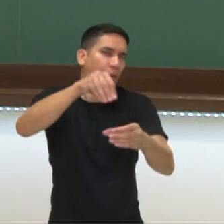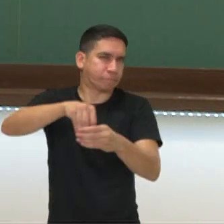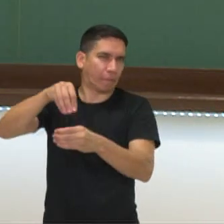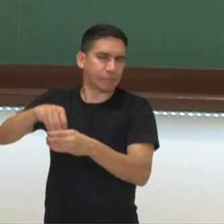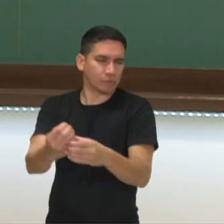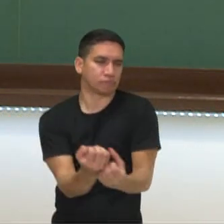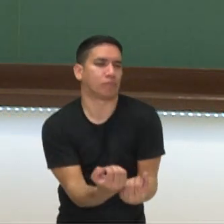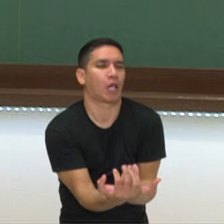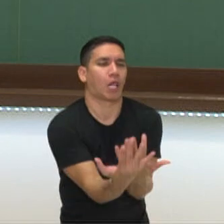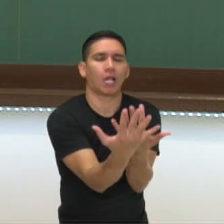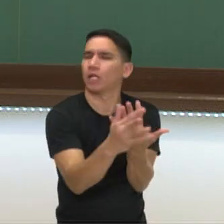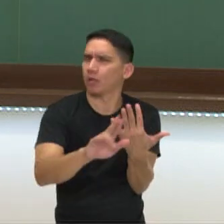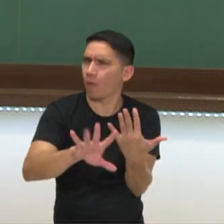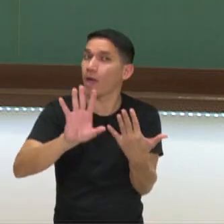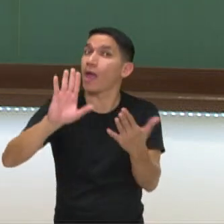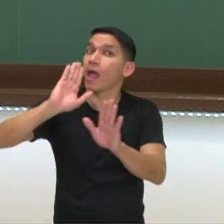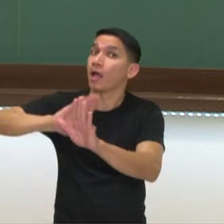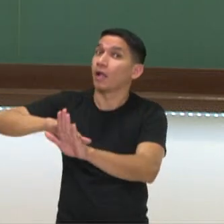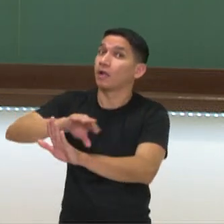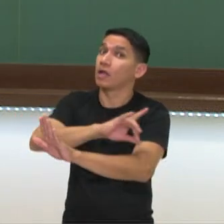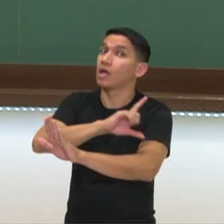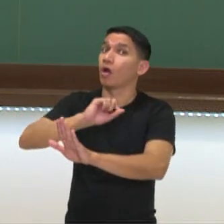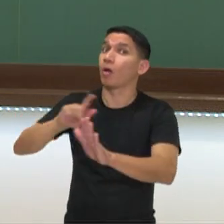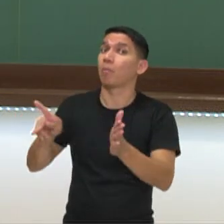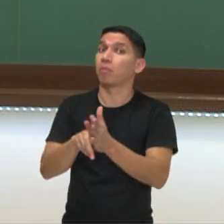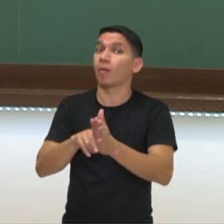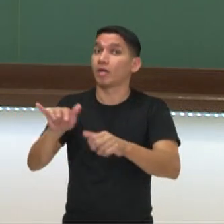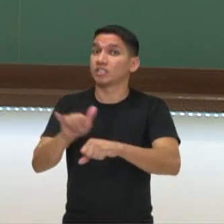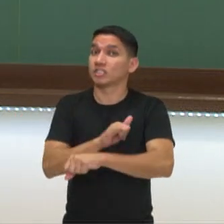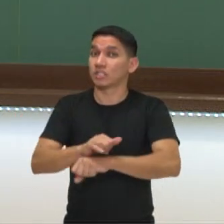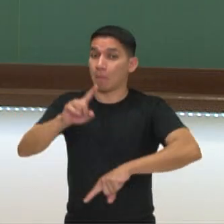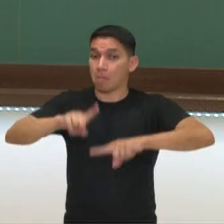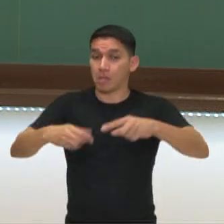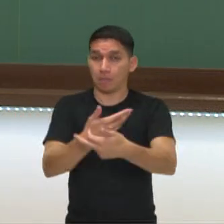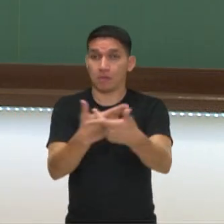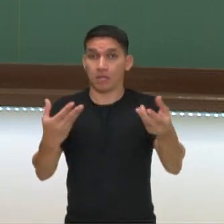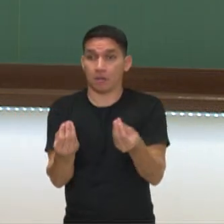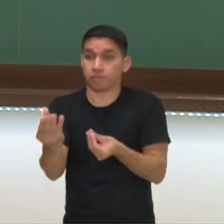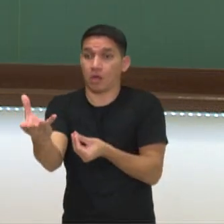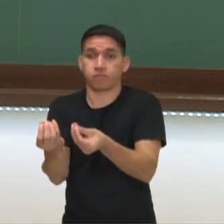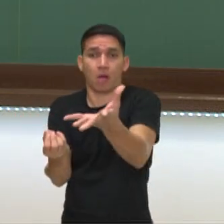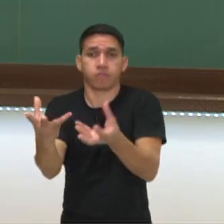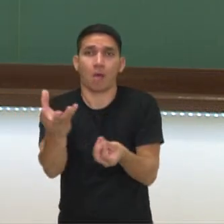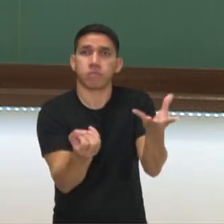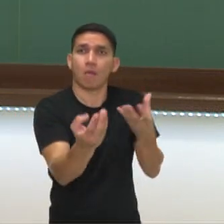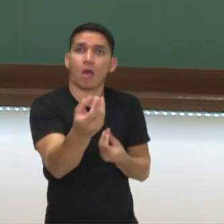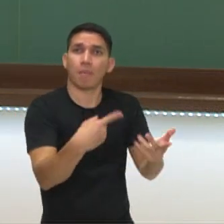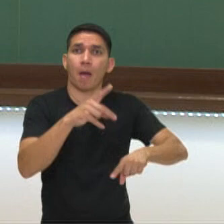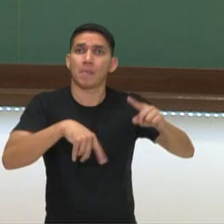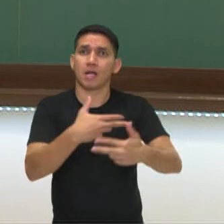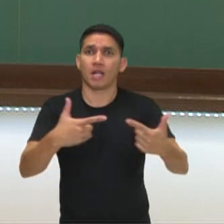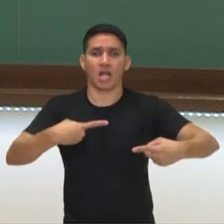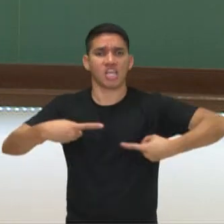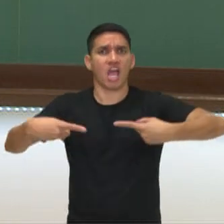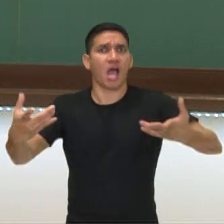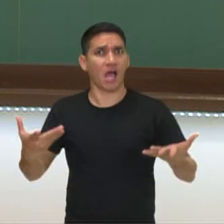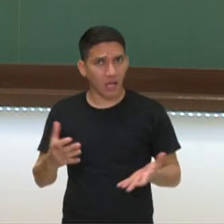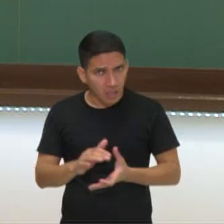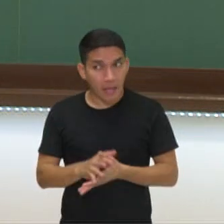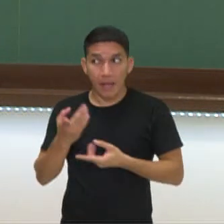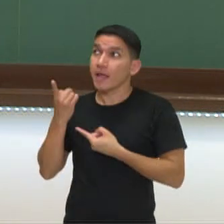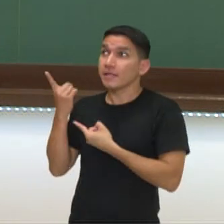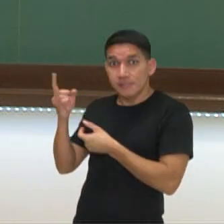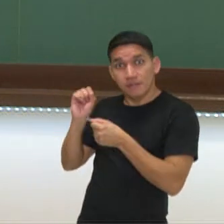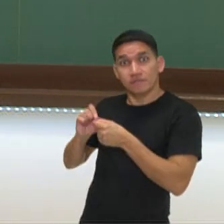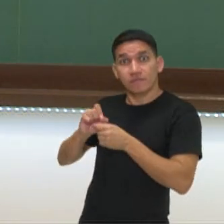estão espalhando. Eles estão espalhando equipamentos de guerra, equipamentos bélicos estão jogando aí. Então, é isso que está